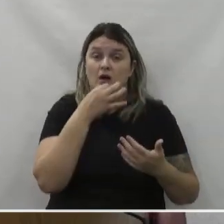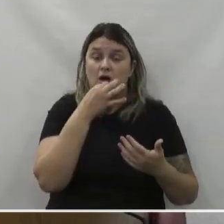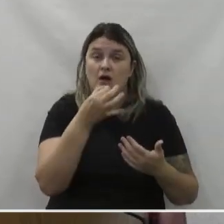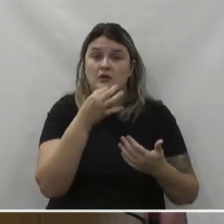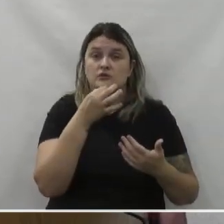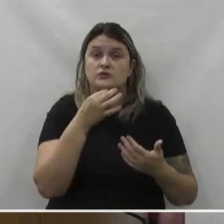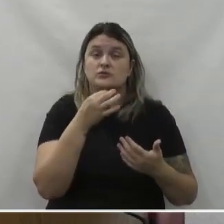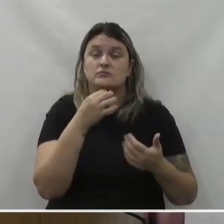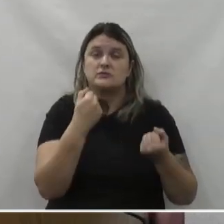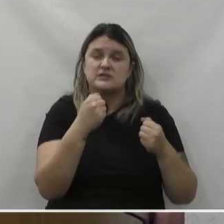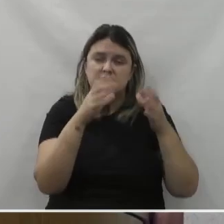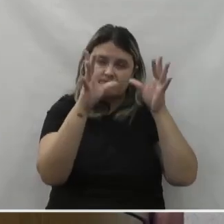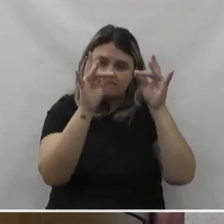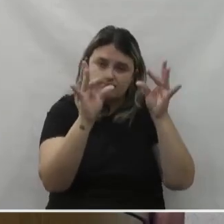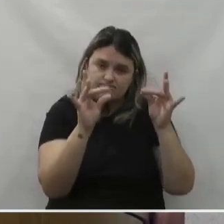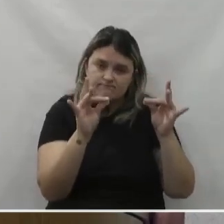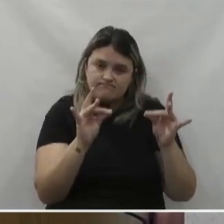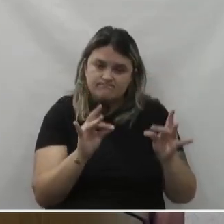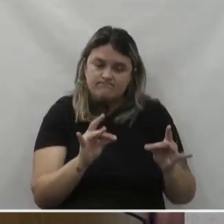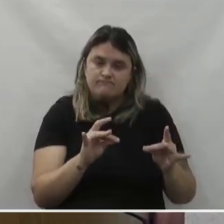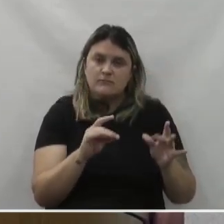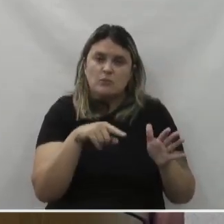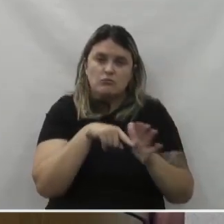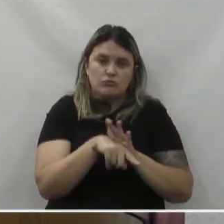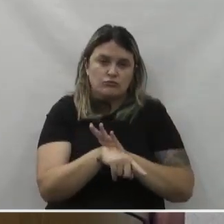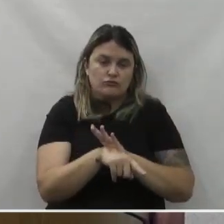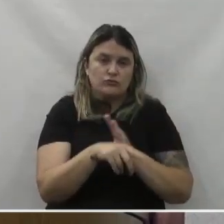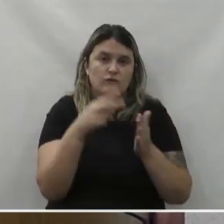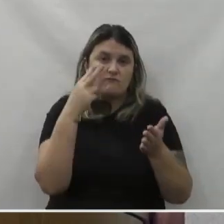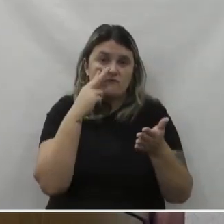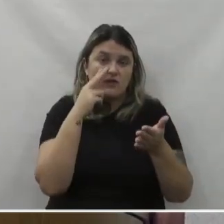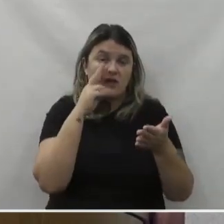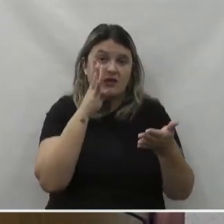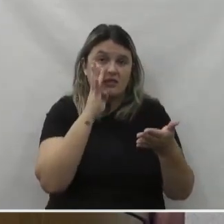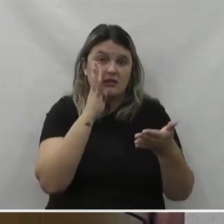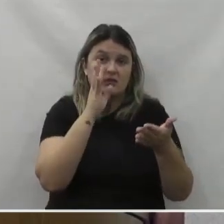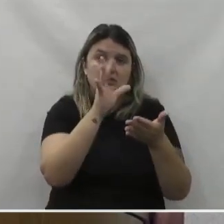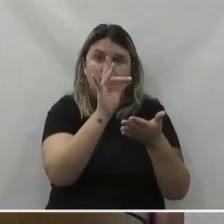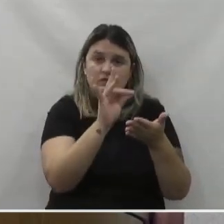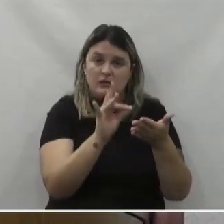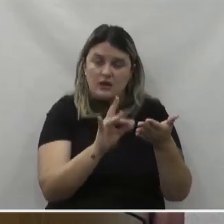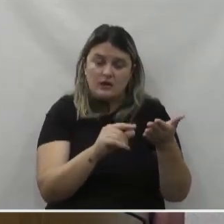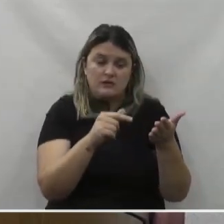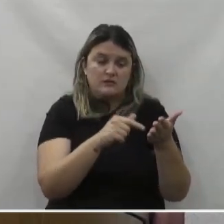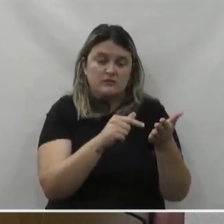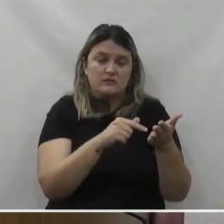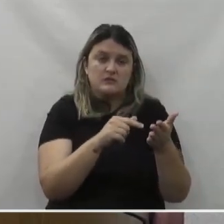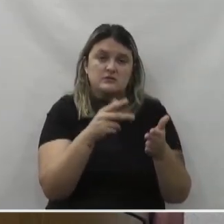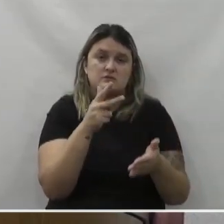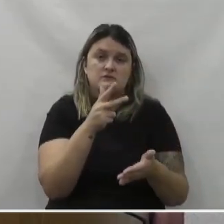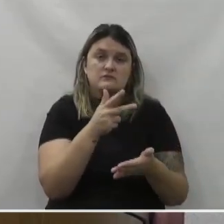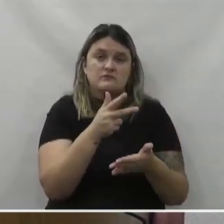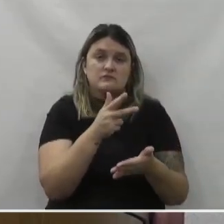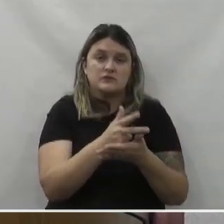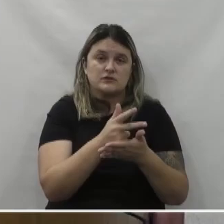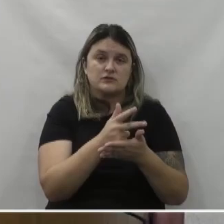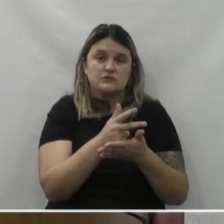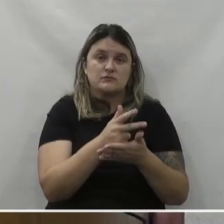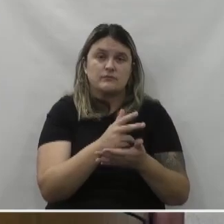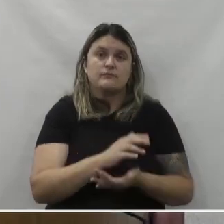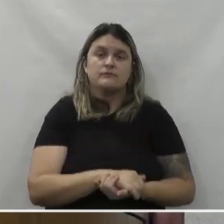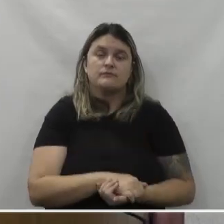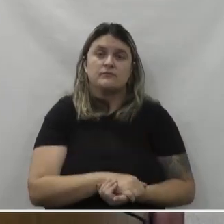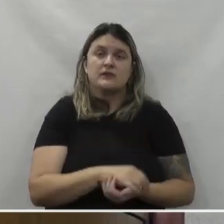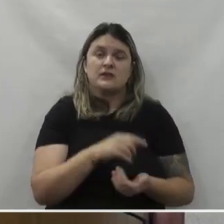que analisar, eu analisando assim até onde que eu tenho condições de chegar, eu vi